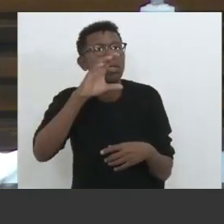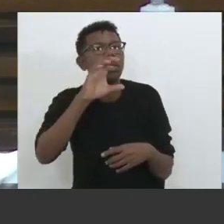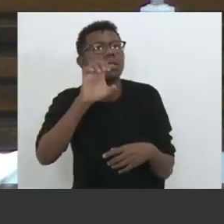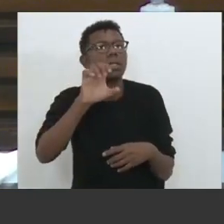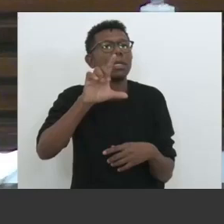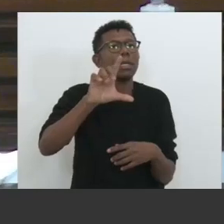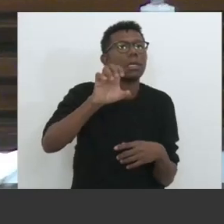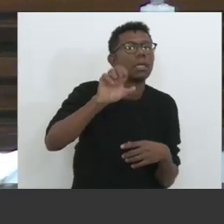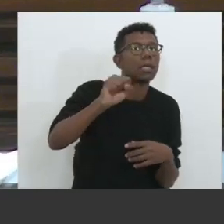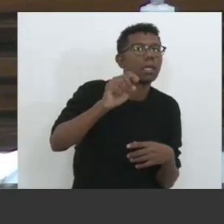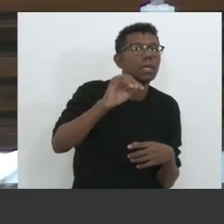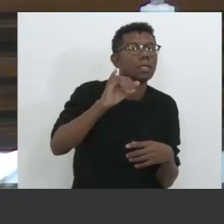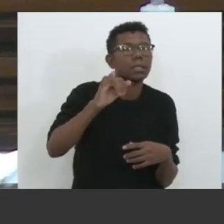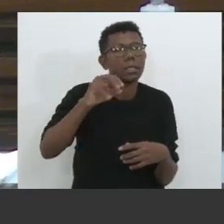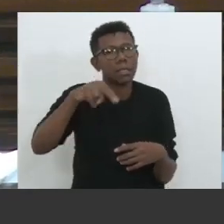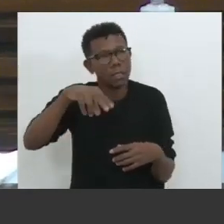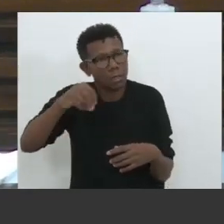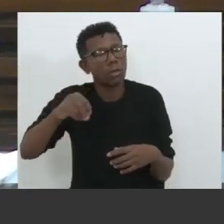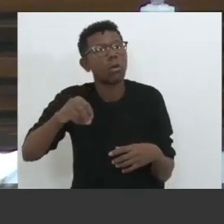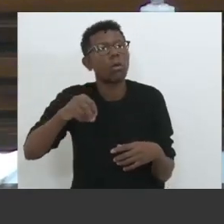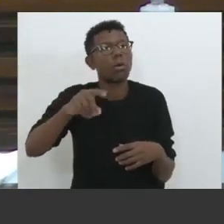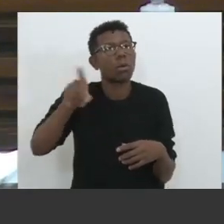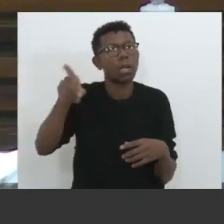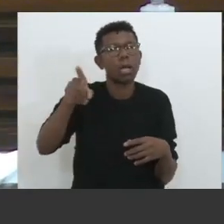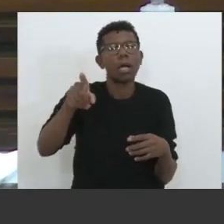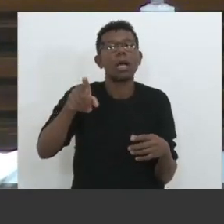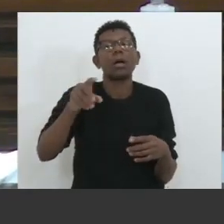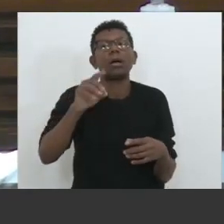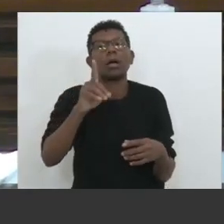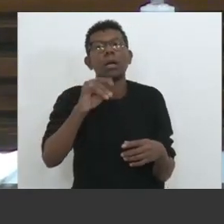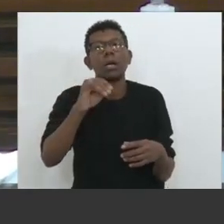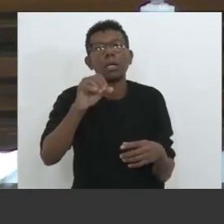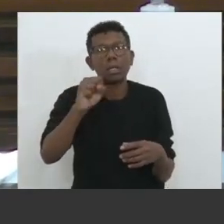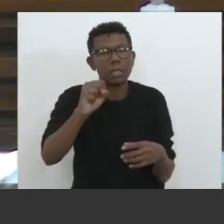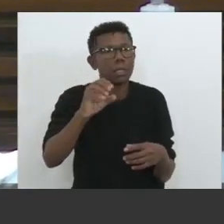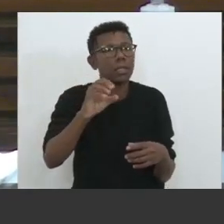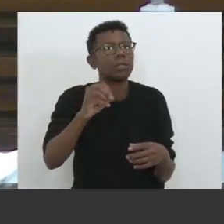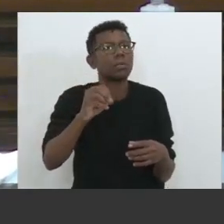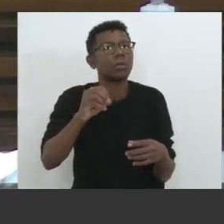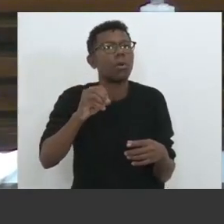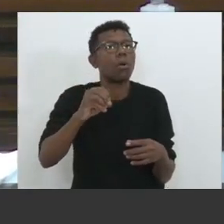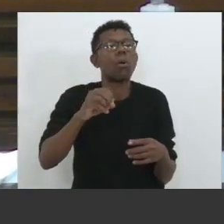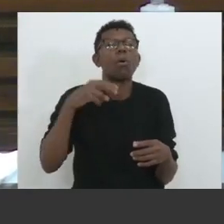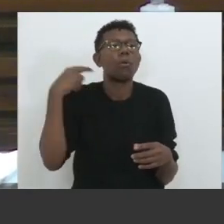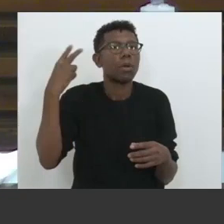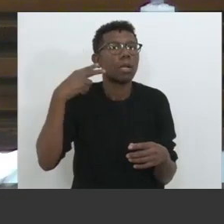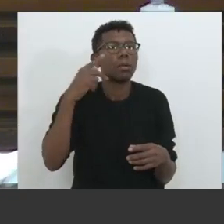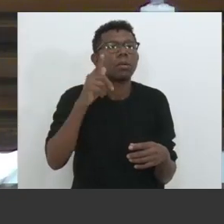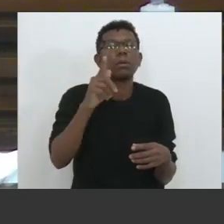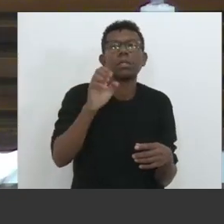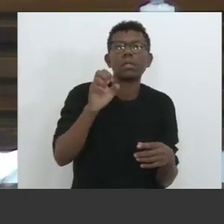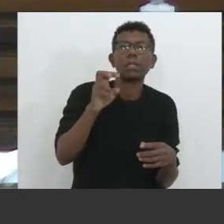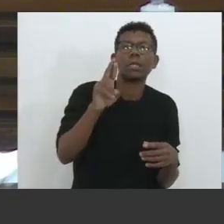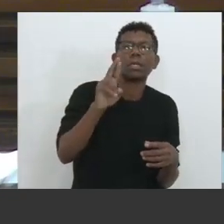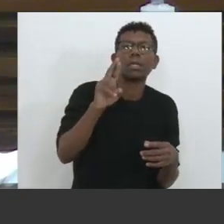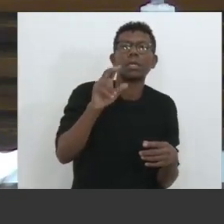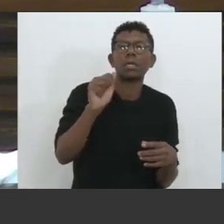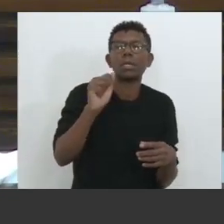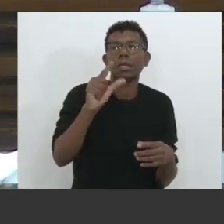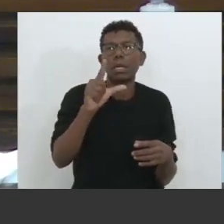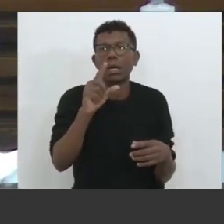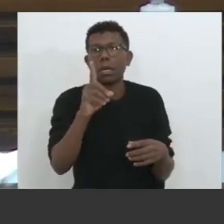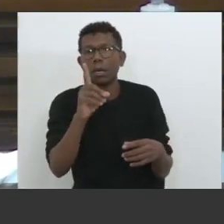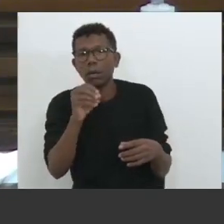primeiro na capa do CD na capa do disso agradecimento ao Vereador Geraldo Celestino né pela luta que nós tivemos quando nós